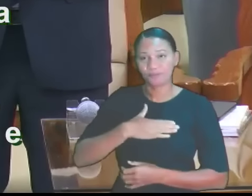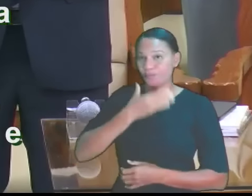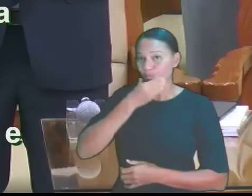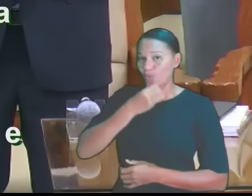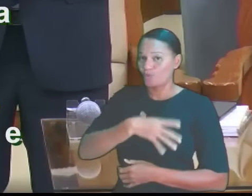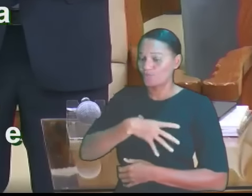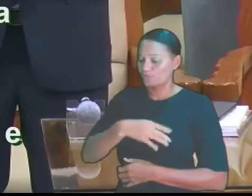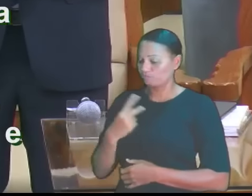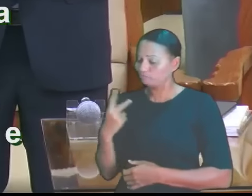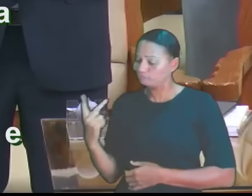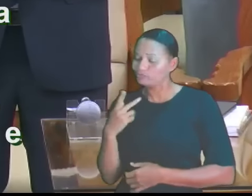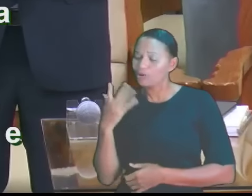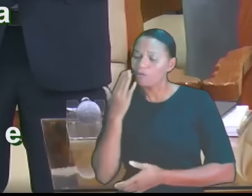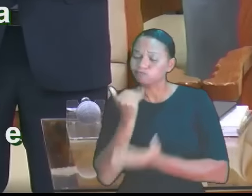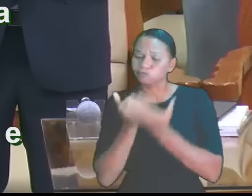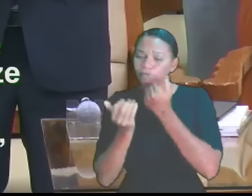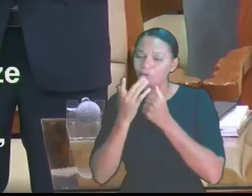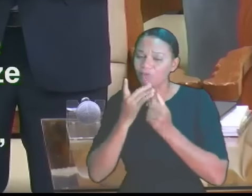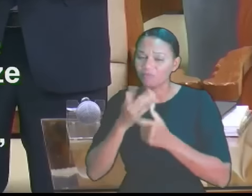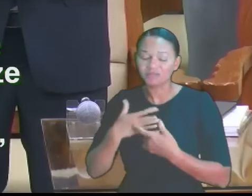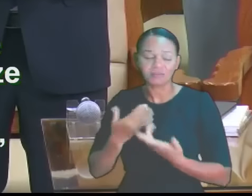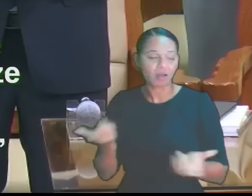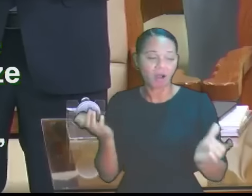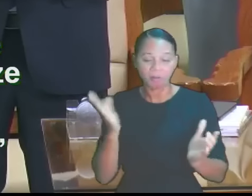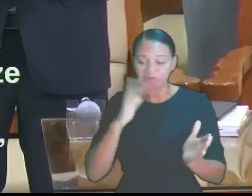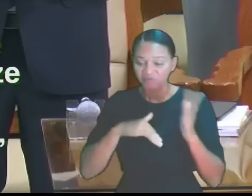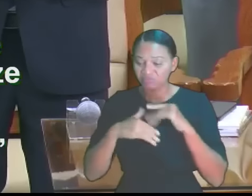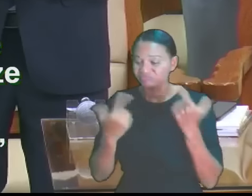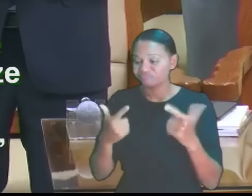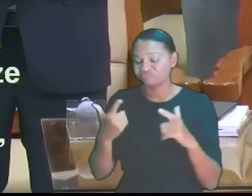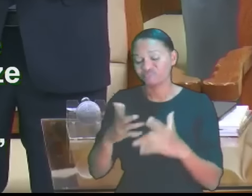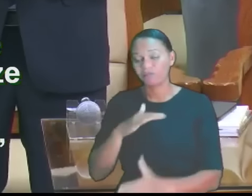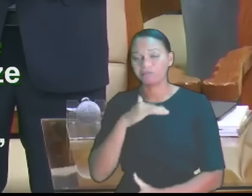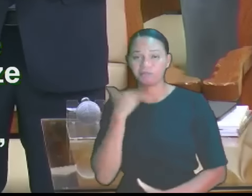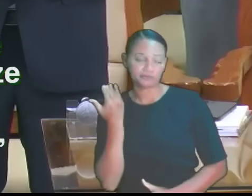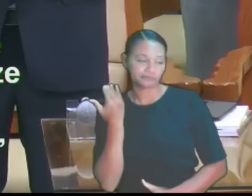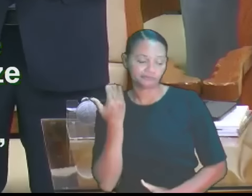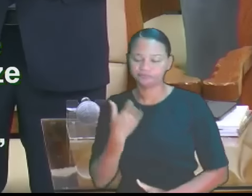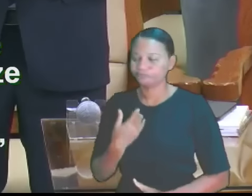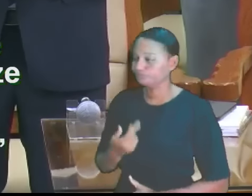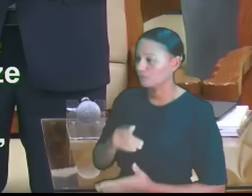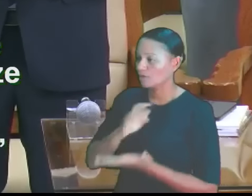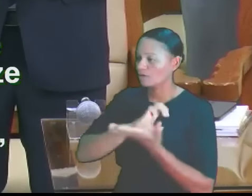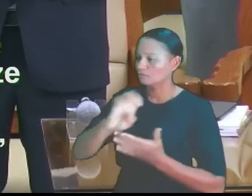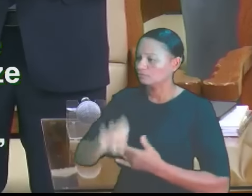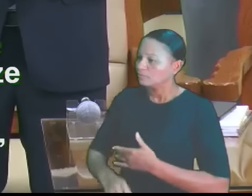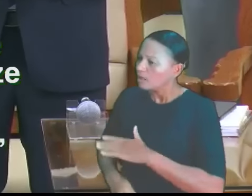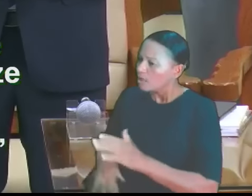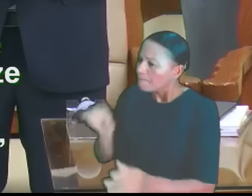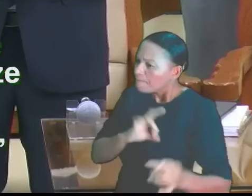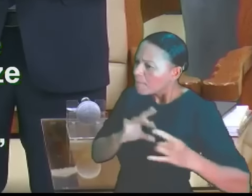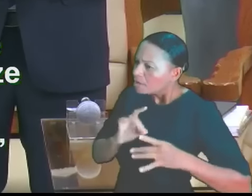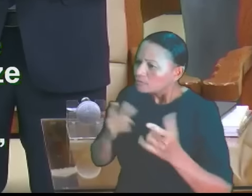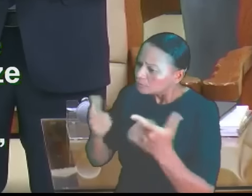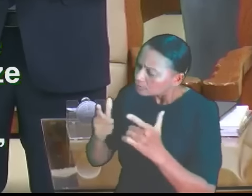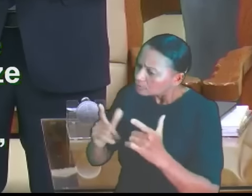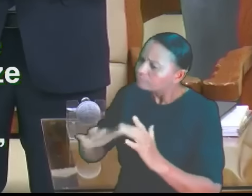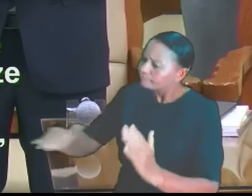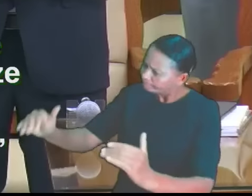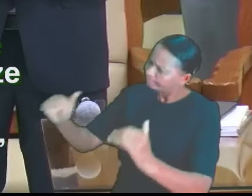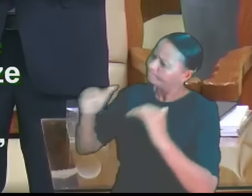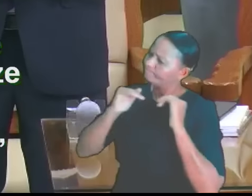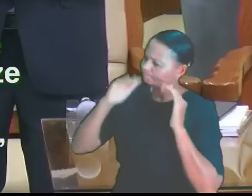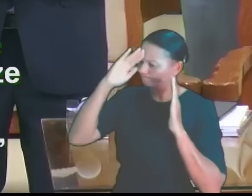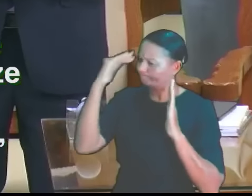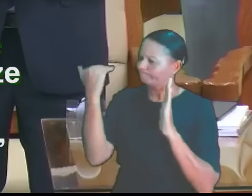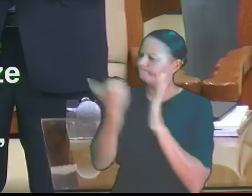que comamos e morramos. Elias lhe disse: Não temas, vai e faz conforme